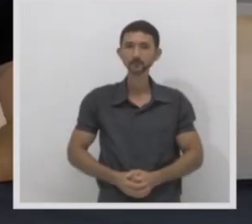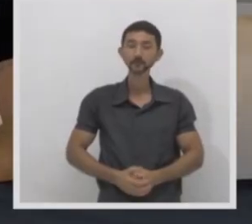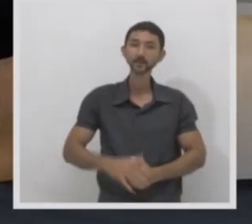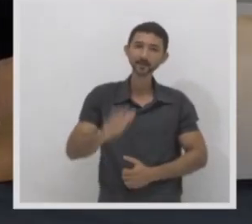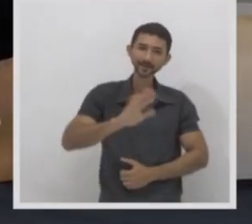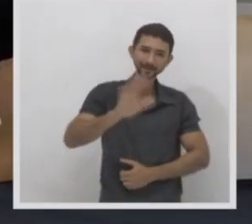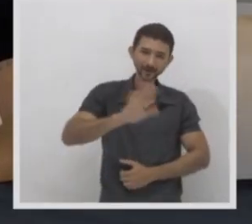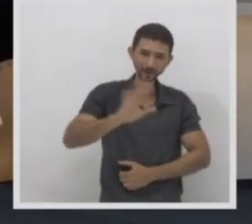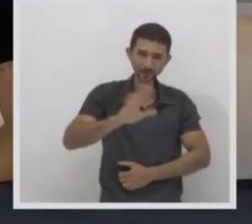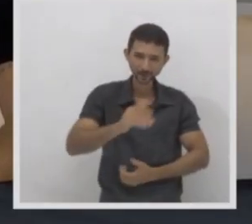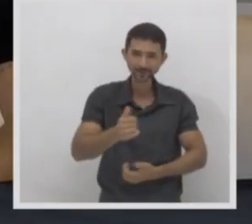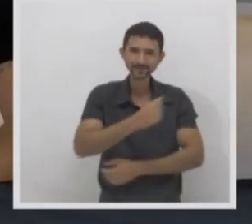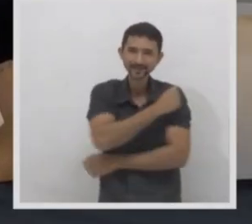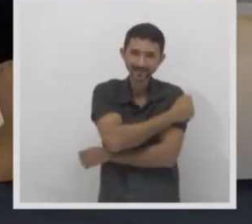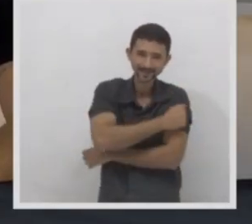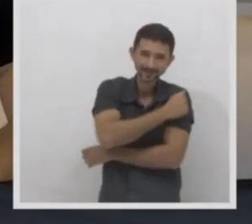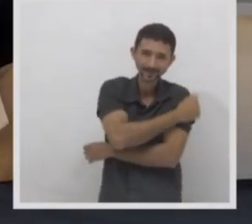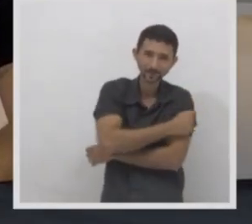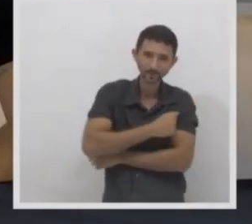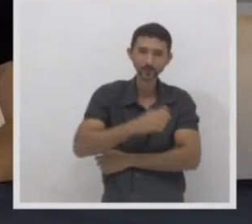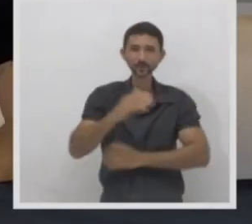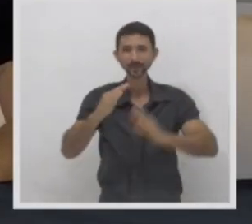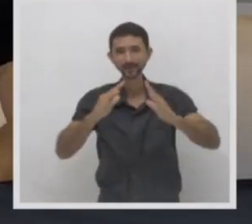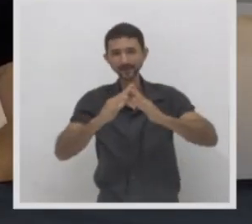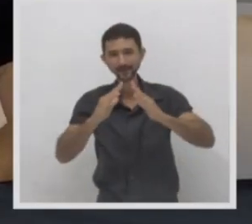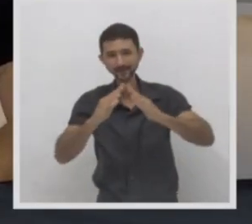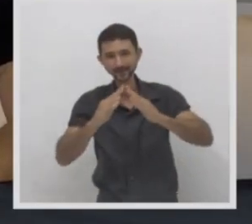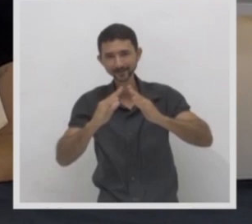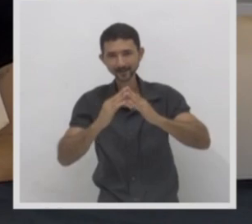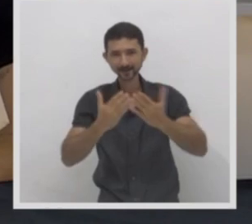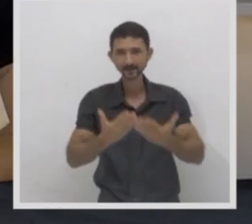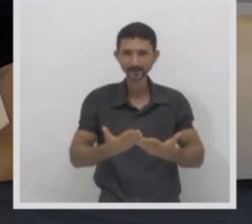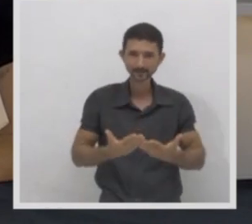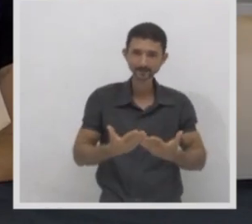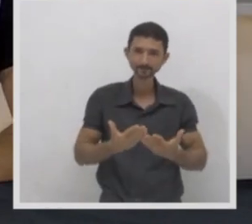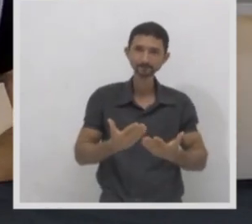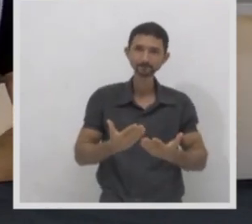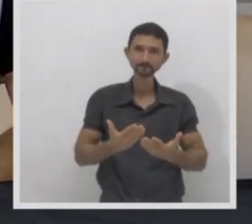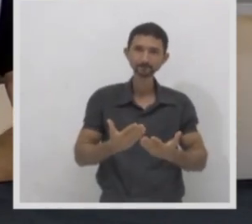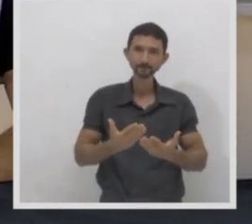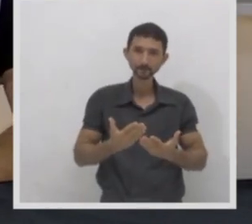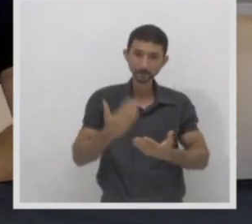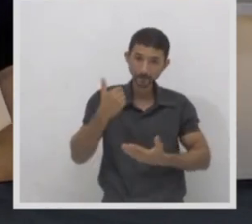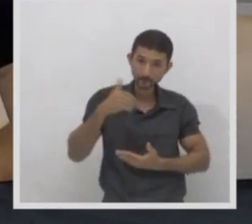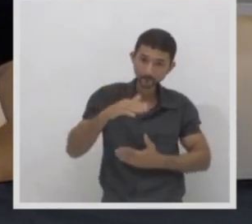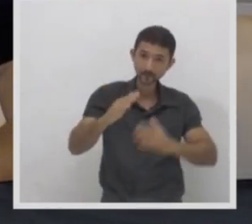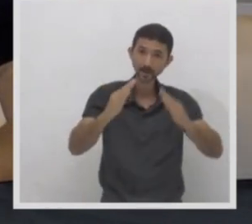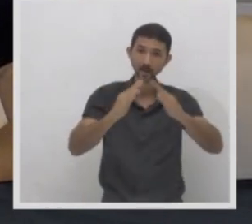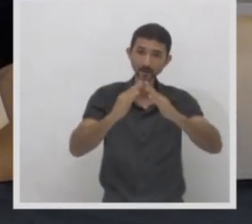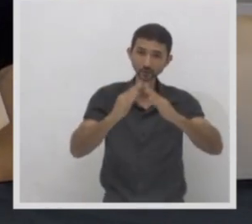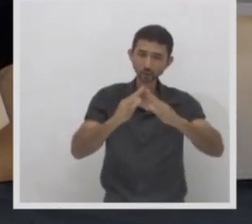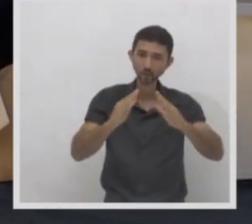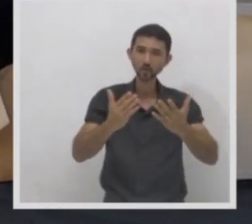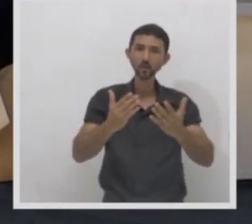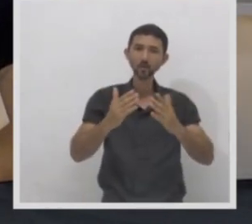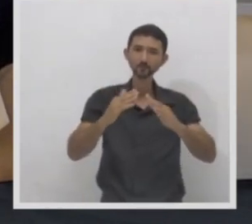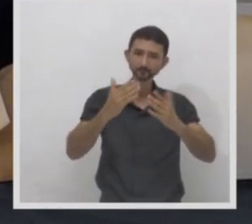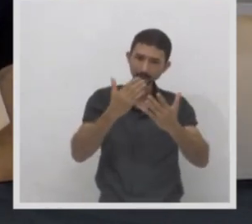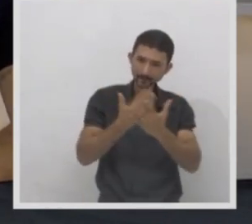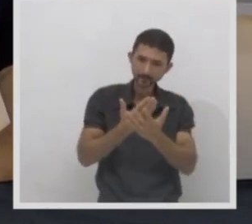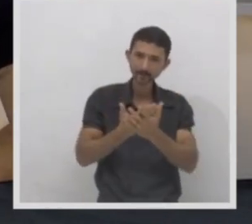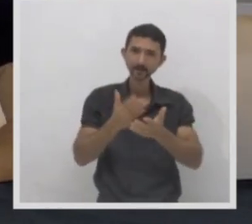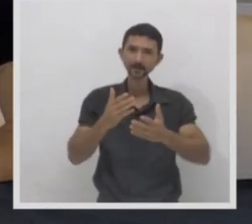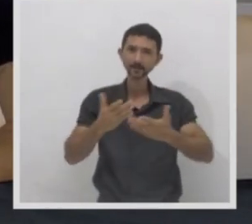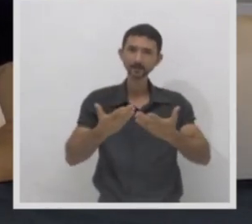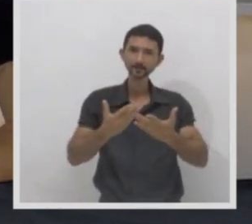Olá, você meu aluno, que está na sua casa, né? Nós estamos levando a escola até você. Tá? Sou o